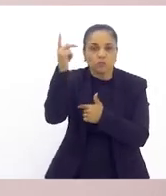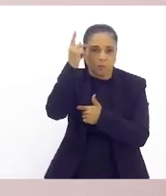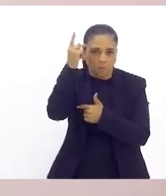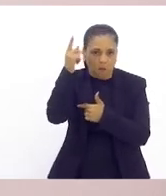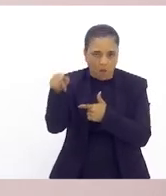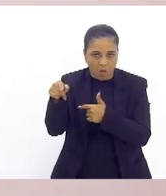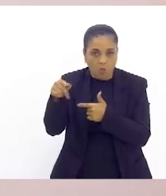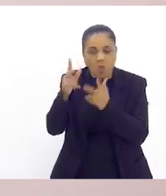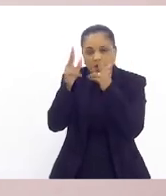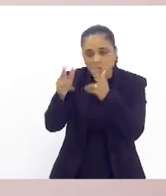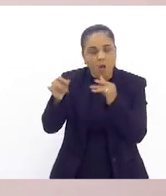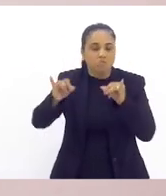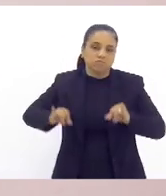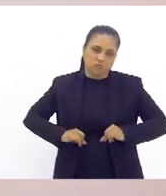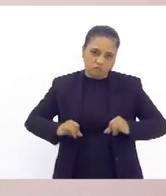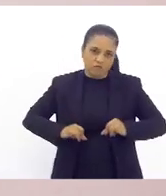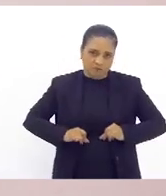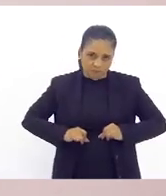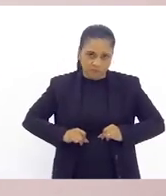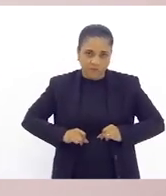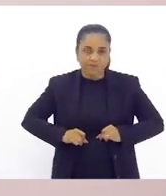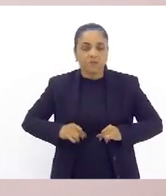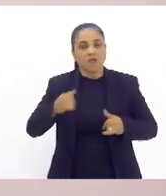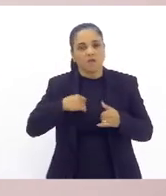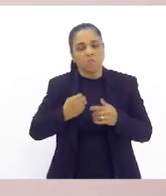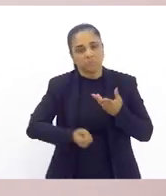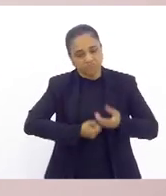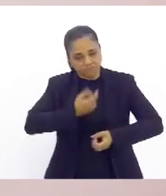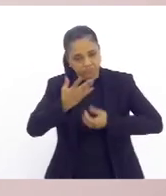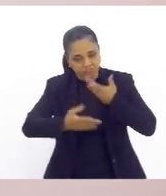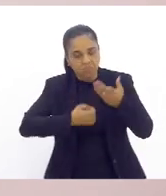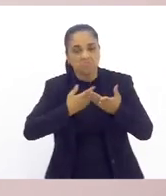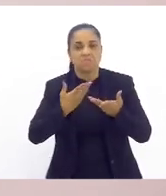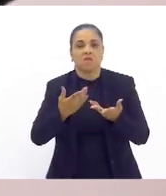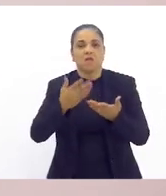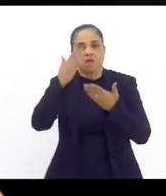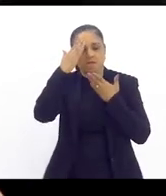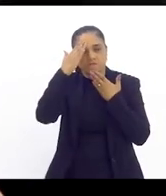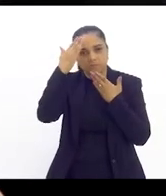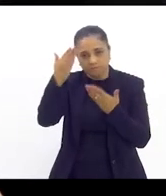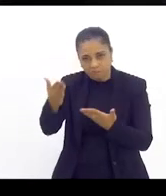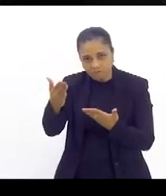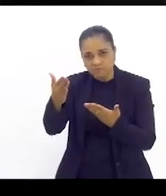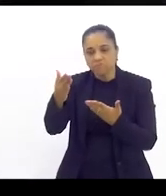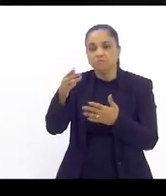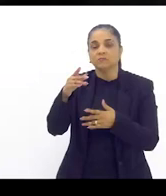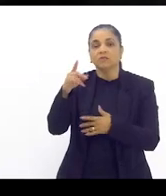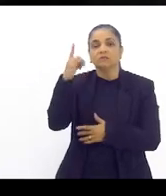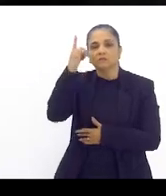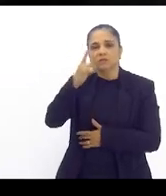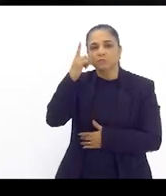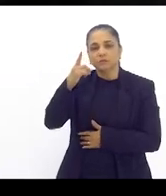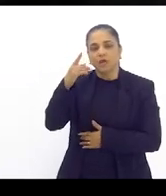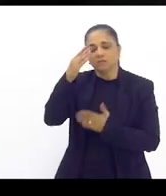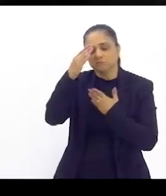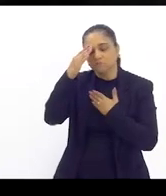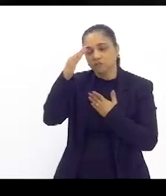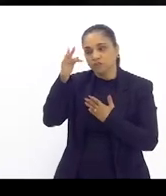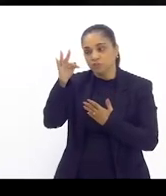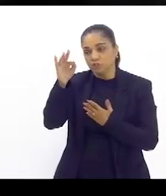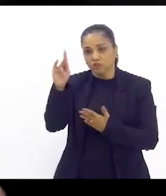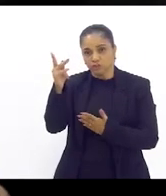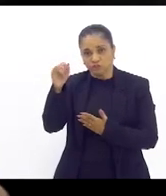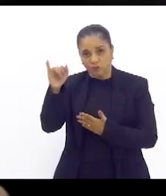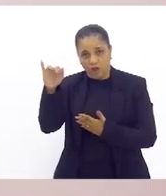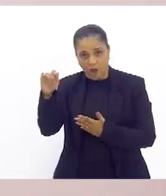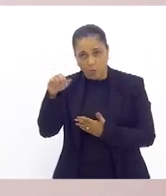Tá então gostaria mais uma vez de externar aqui nos cumprimentos né ao Deputado Thiago Rangel os amigos parlamentares